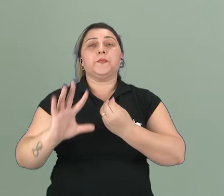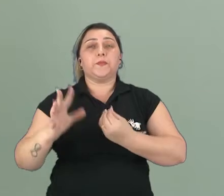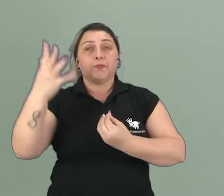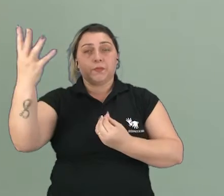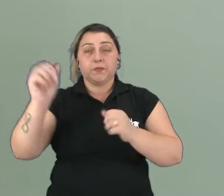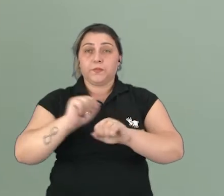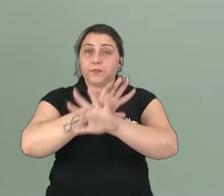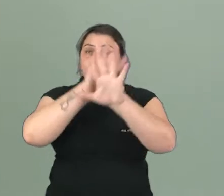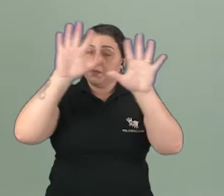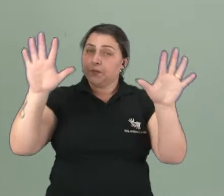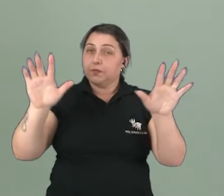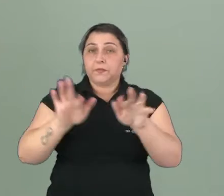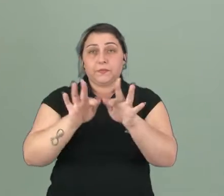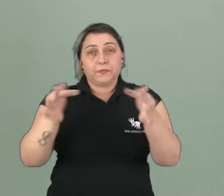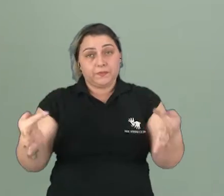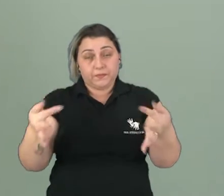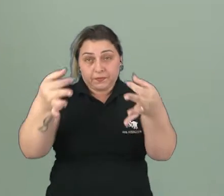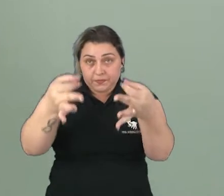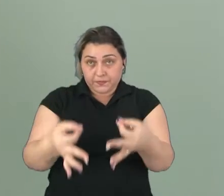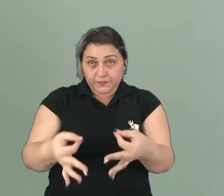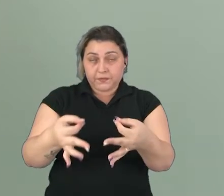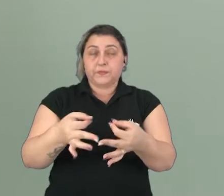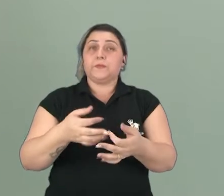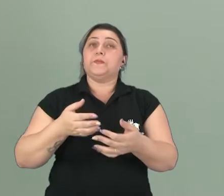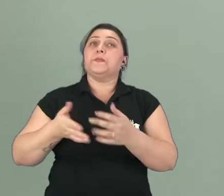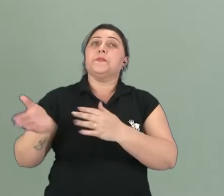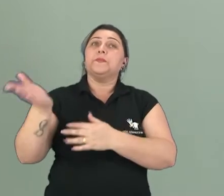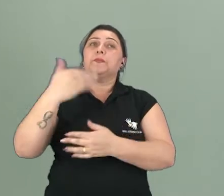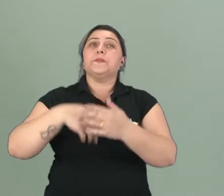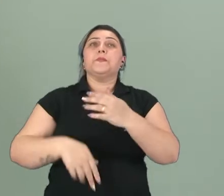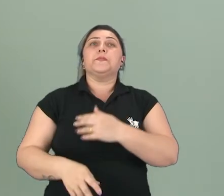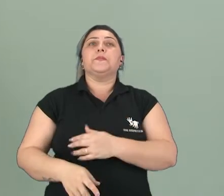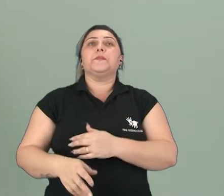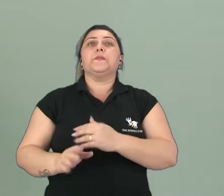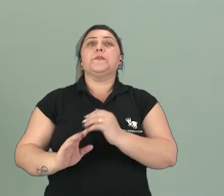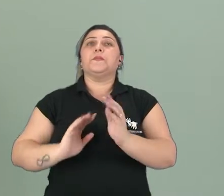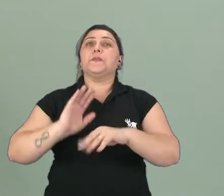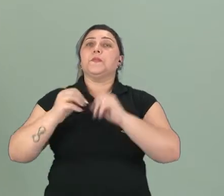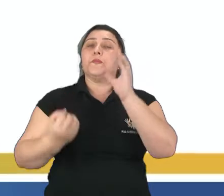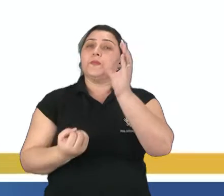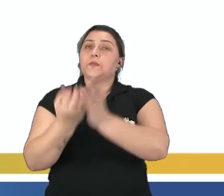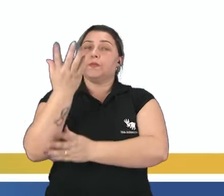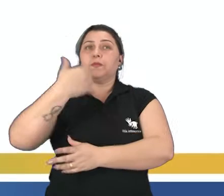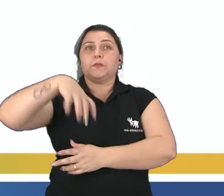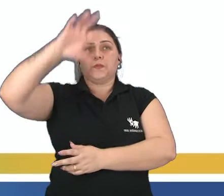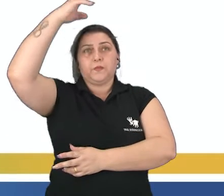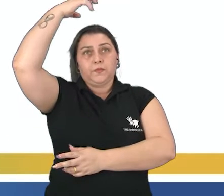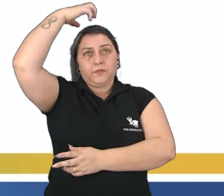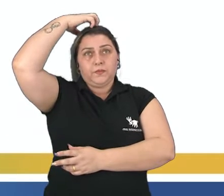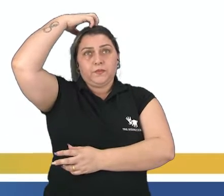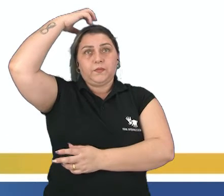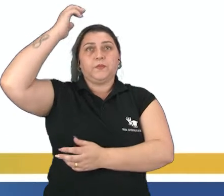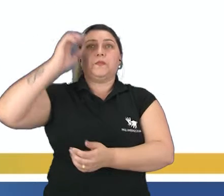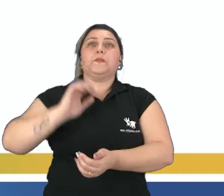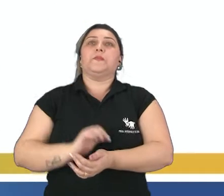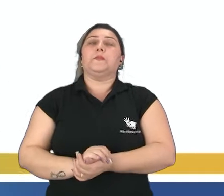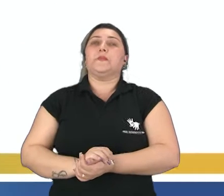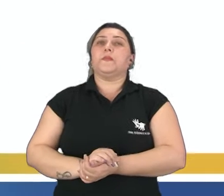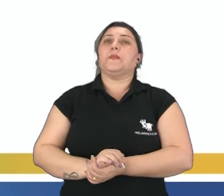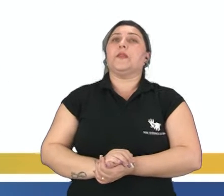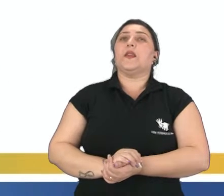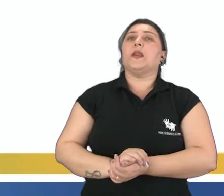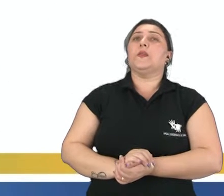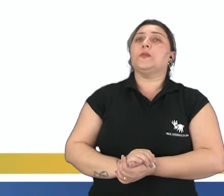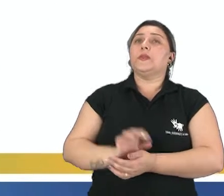aconteceu. Claro que não foi simples assim, certo? Então vamos lá, observem aí. O processo de formação de monarquias com